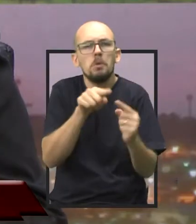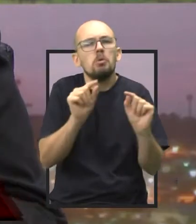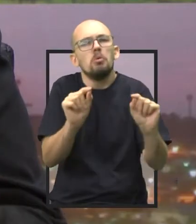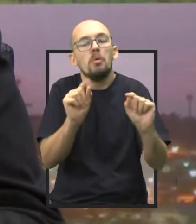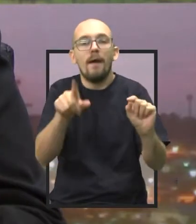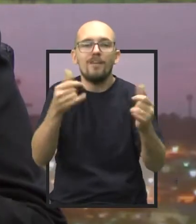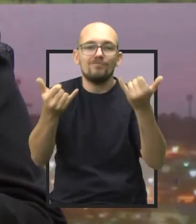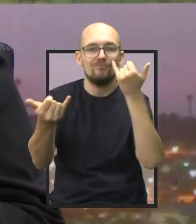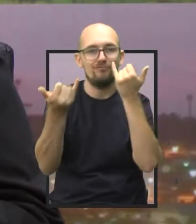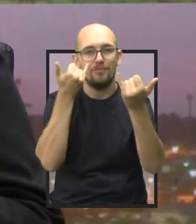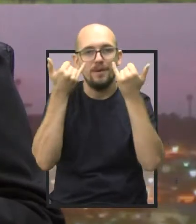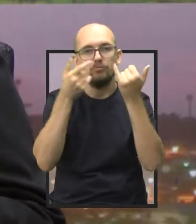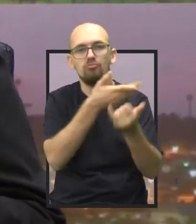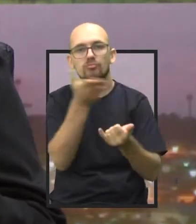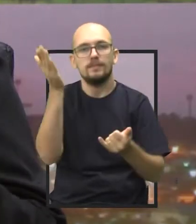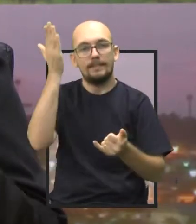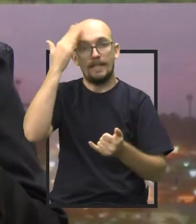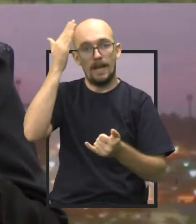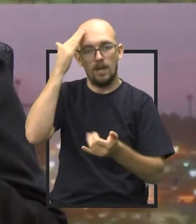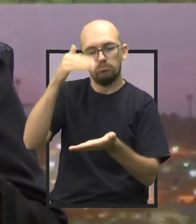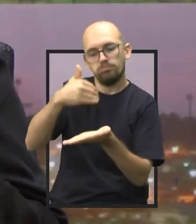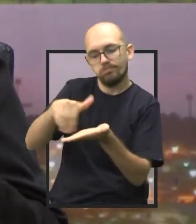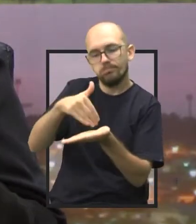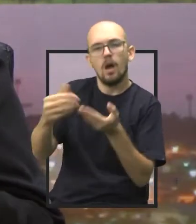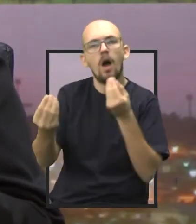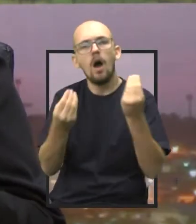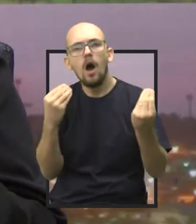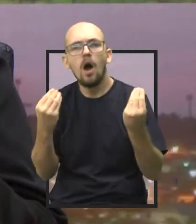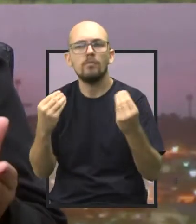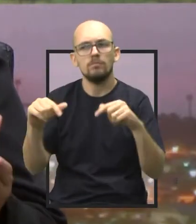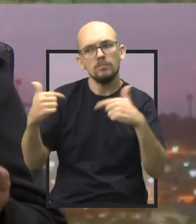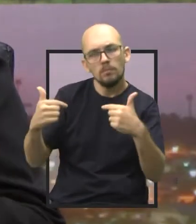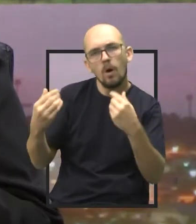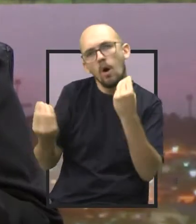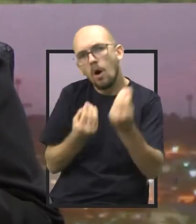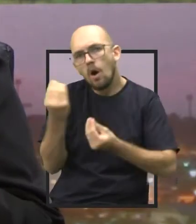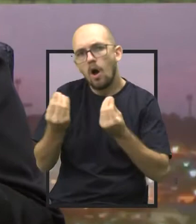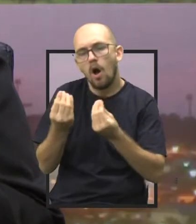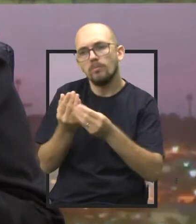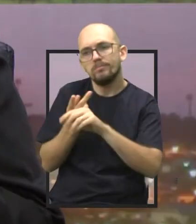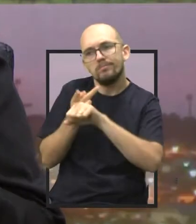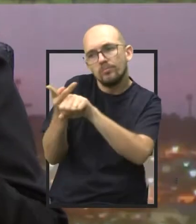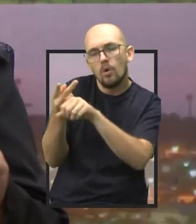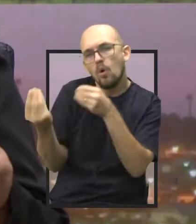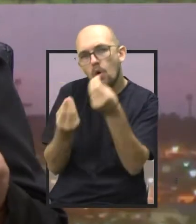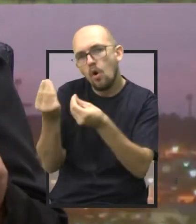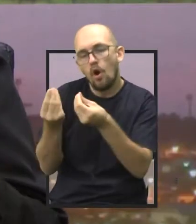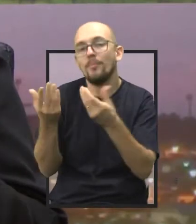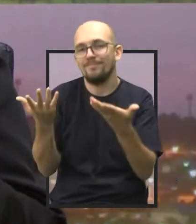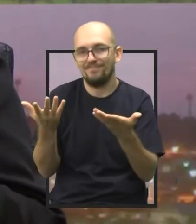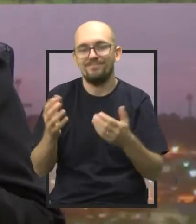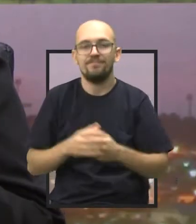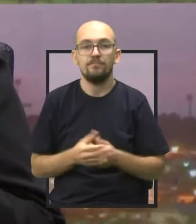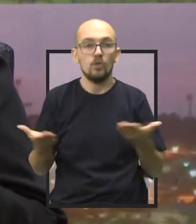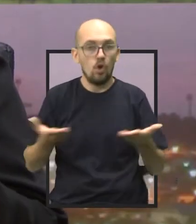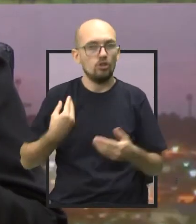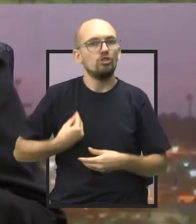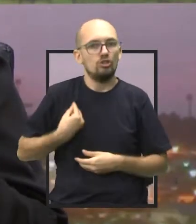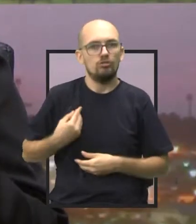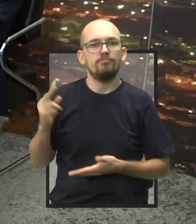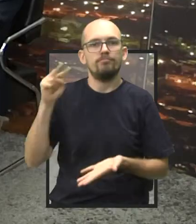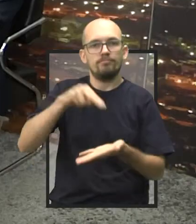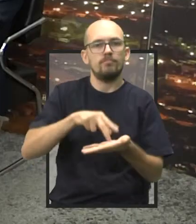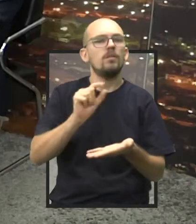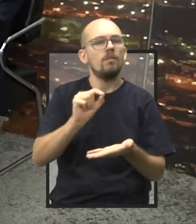sobre os serviços que o município oferece e como as pessoas podem se beneficiar deles. Conosco agora no estúdio o secretário de